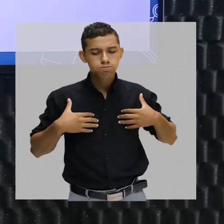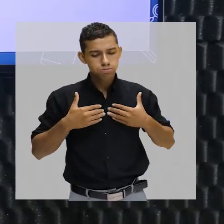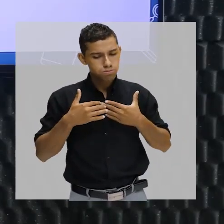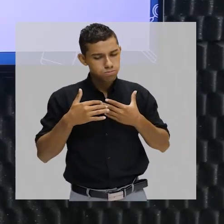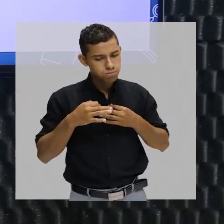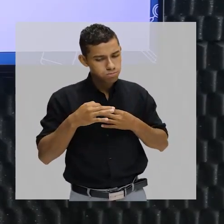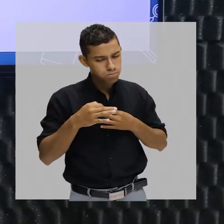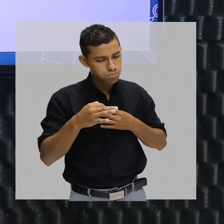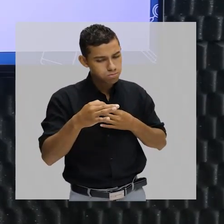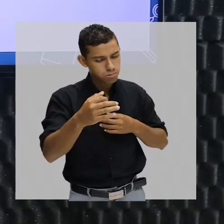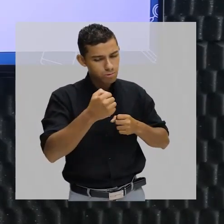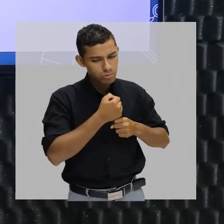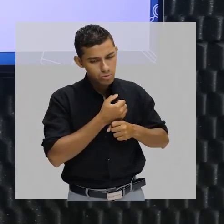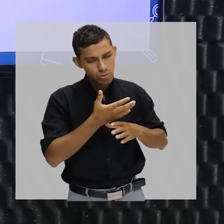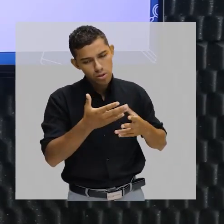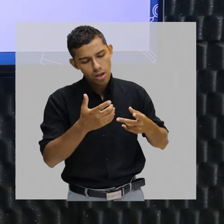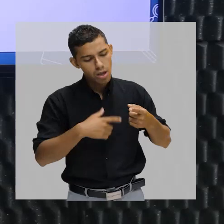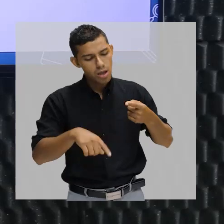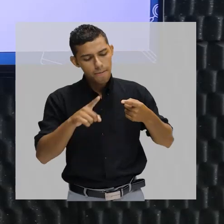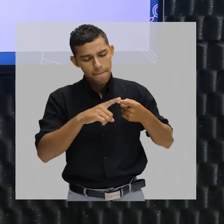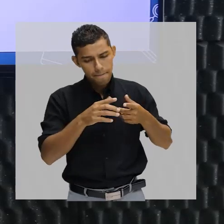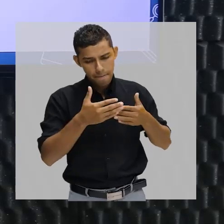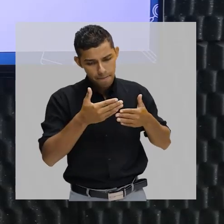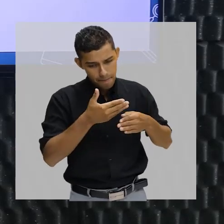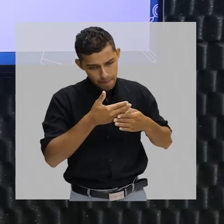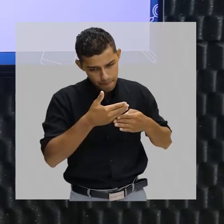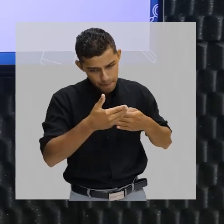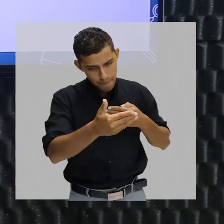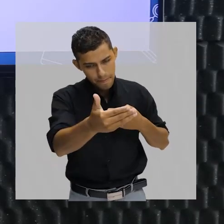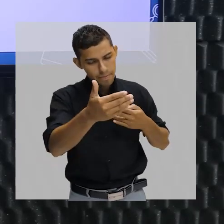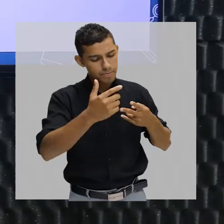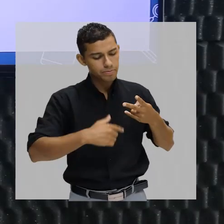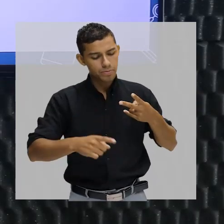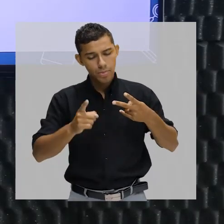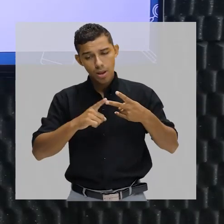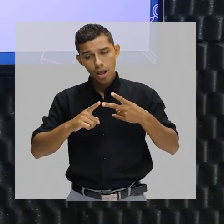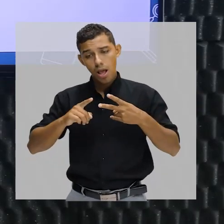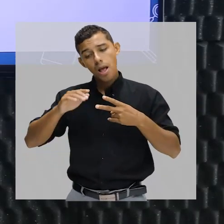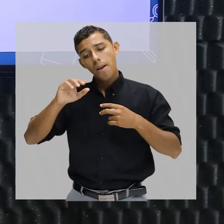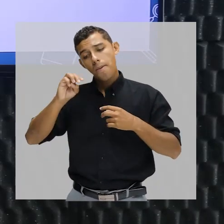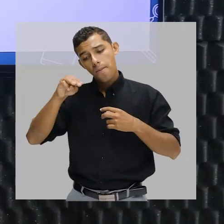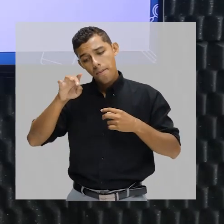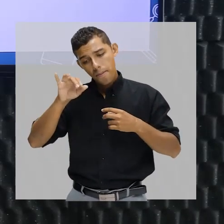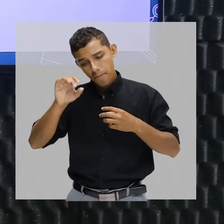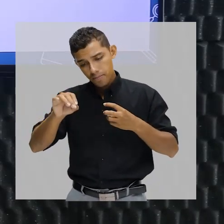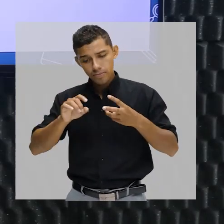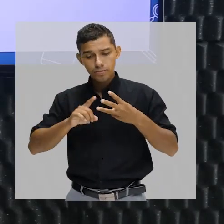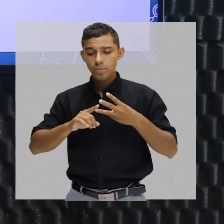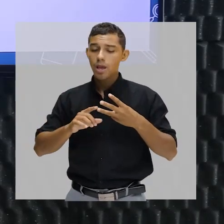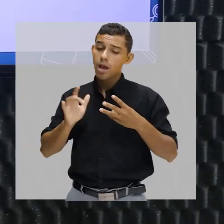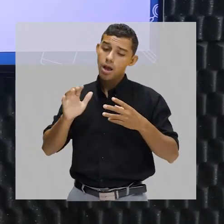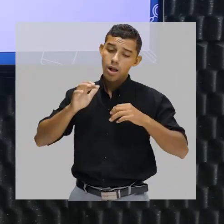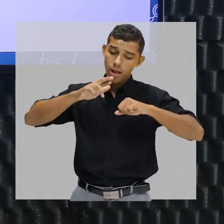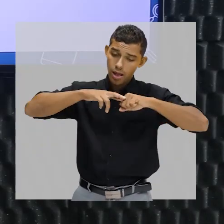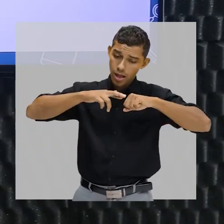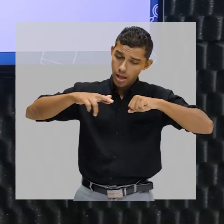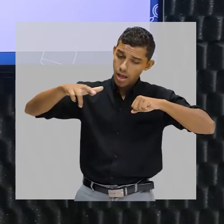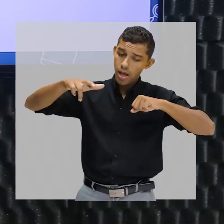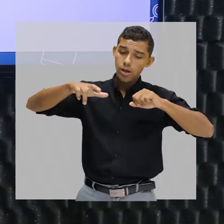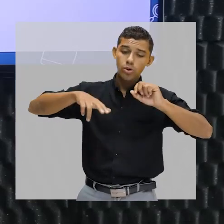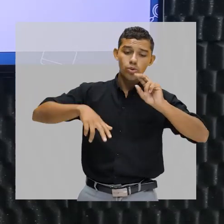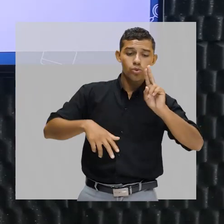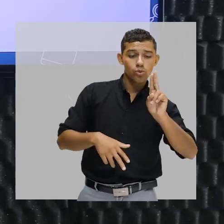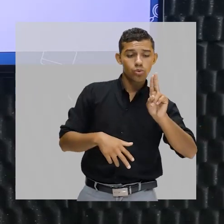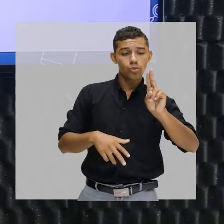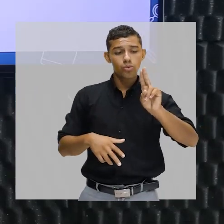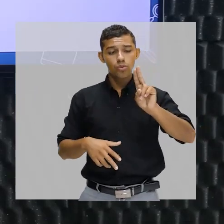longo, a médio e a curto prazo. Nós temos aí, por exemplo, os raios UV, os raios X e os raios